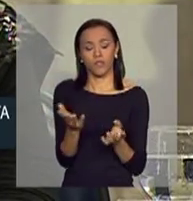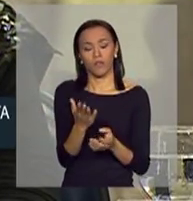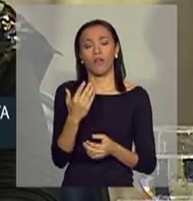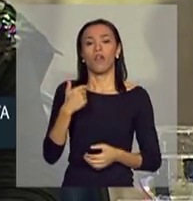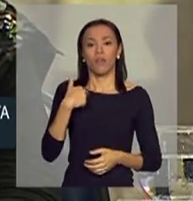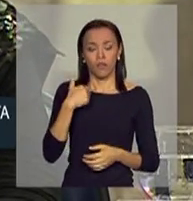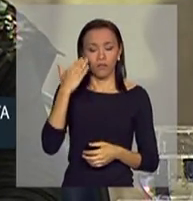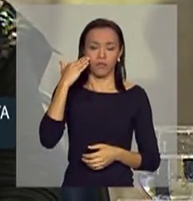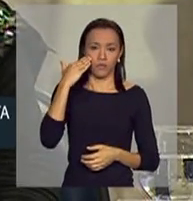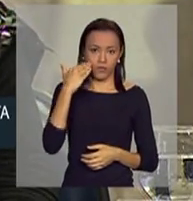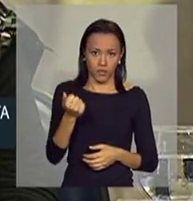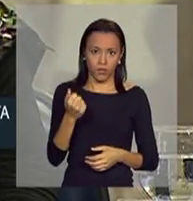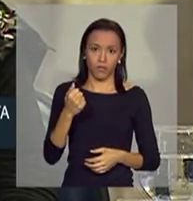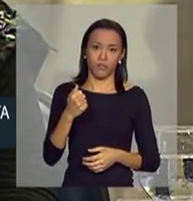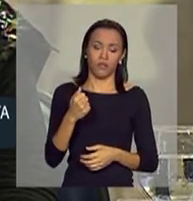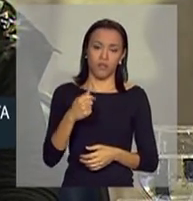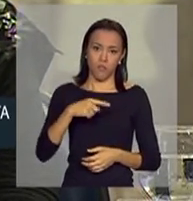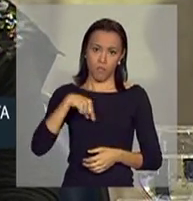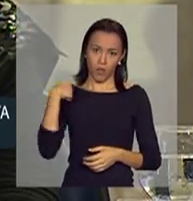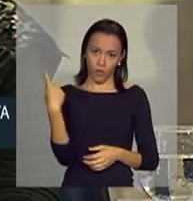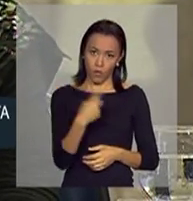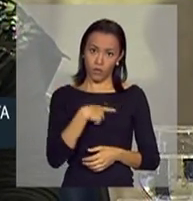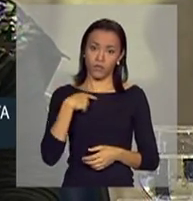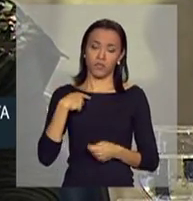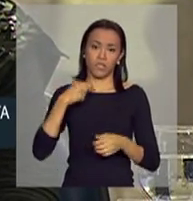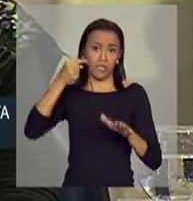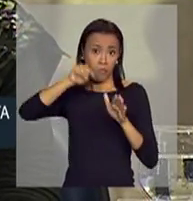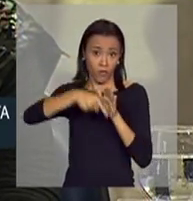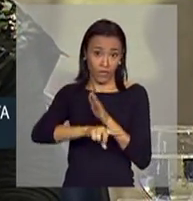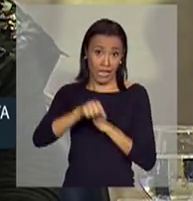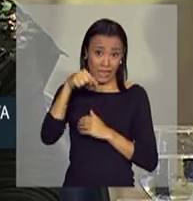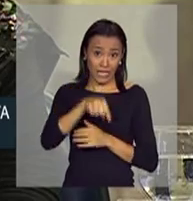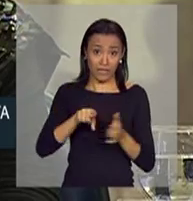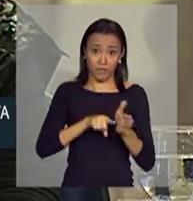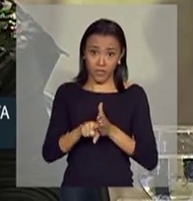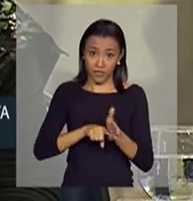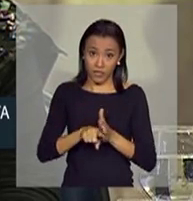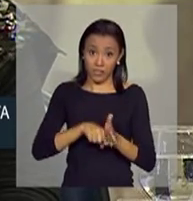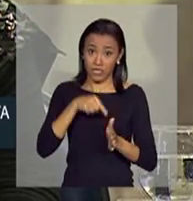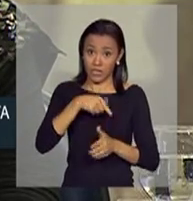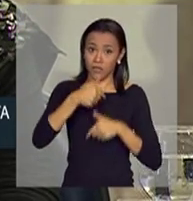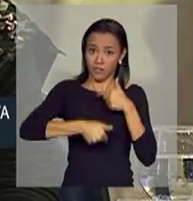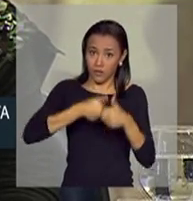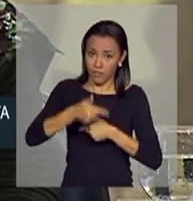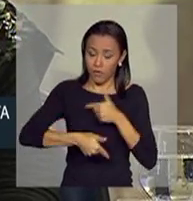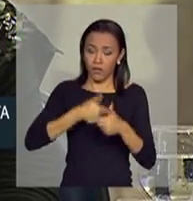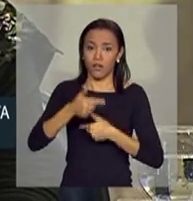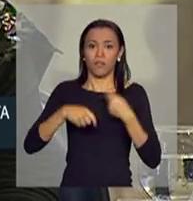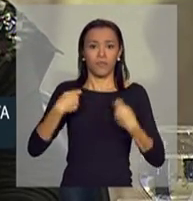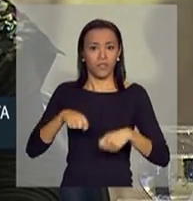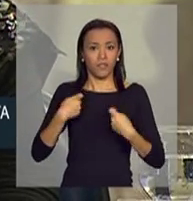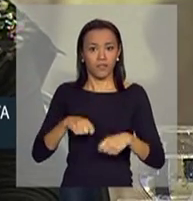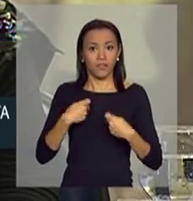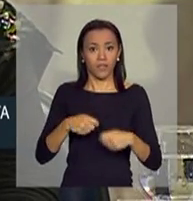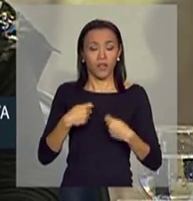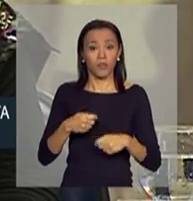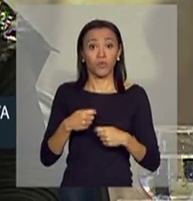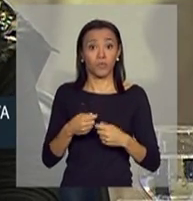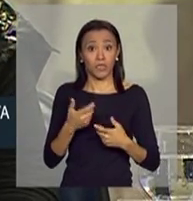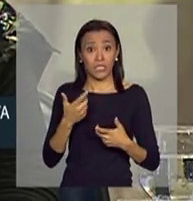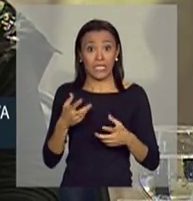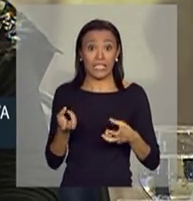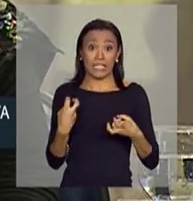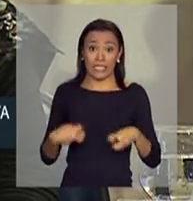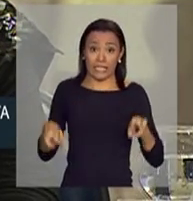temos, para nós nos aprofundarmos nisso, é um trabalho, esse trabalho nós temos que fazer com as vítimas, nós temos que